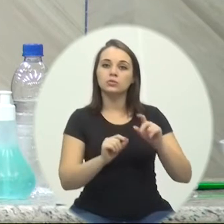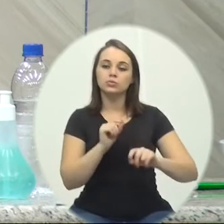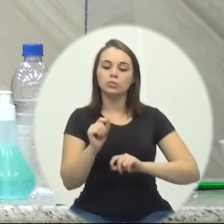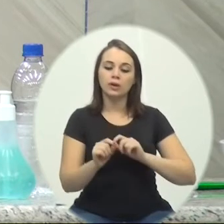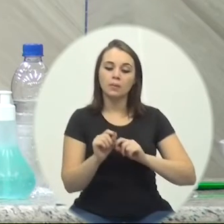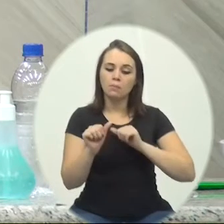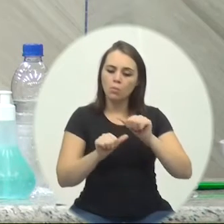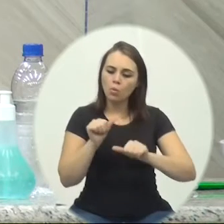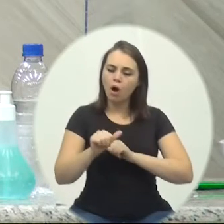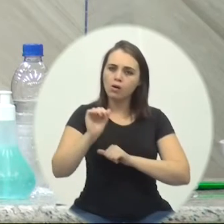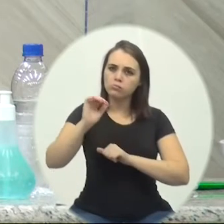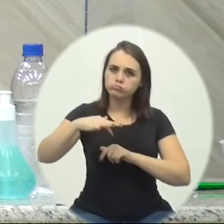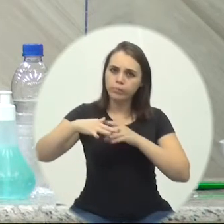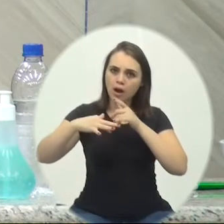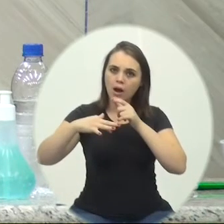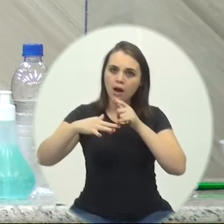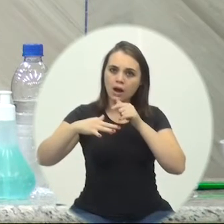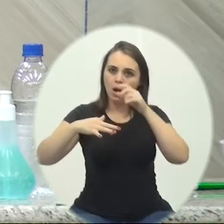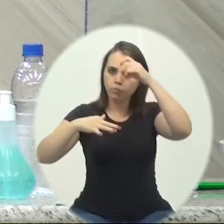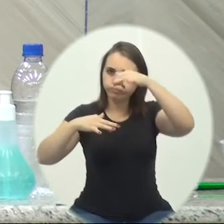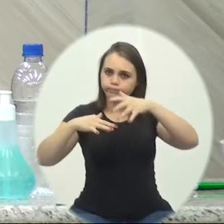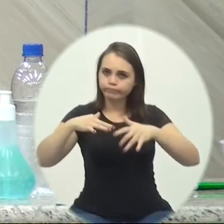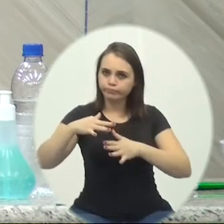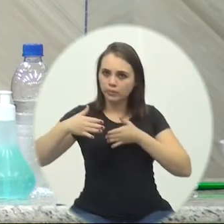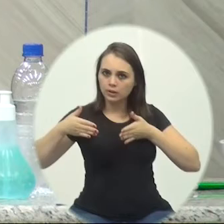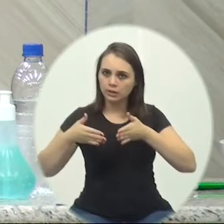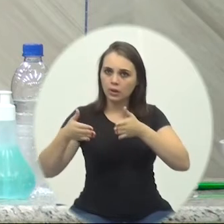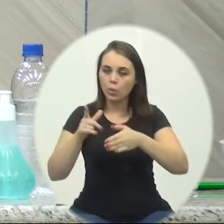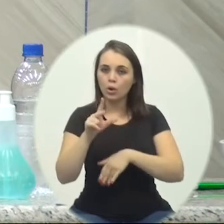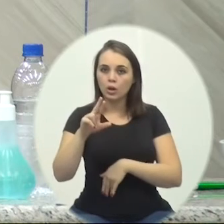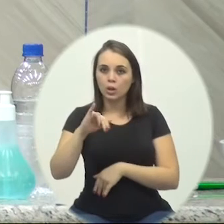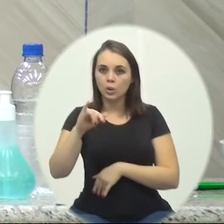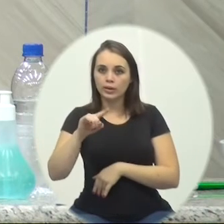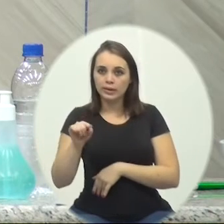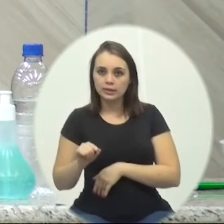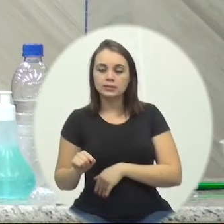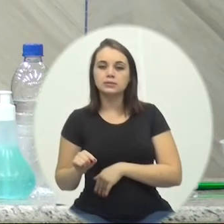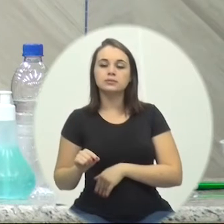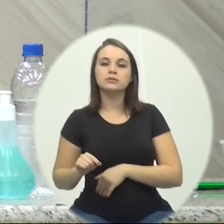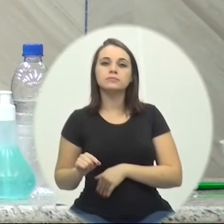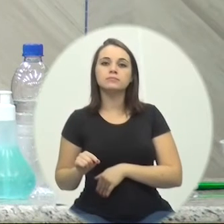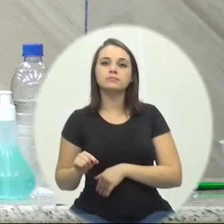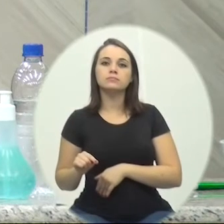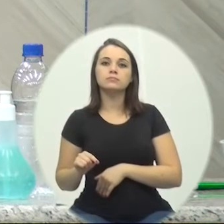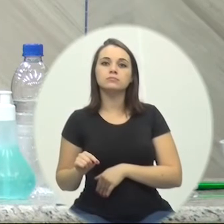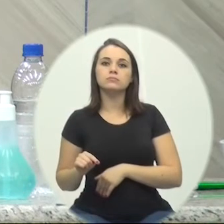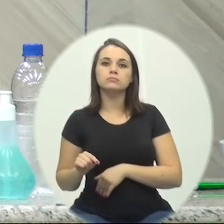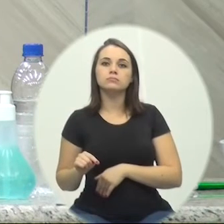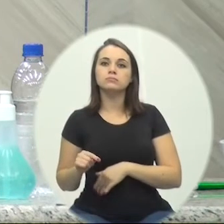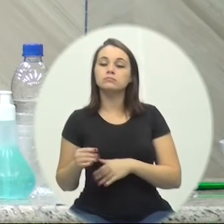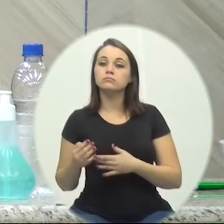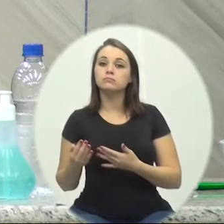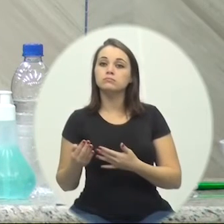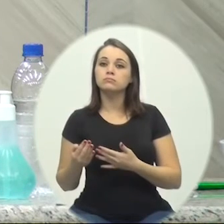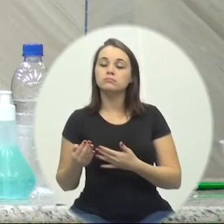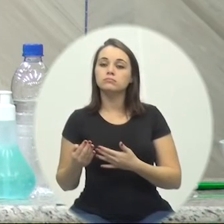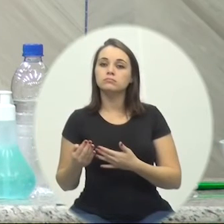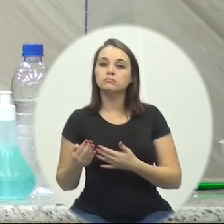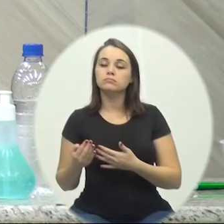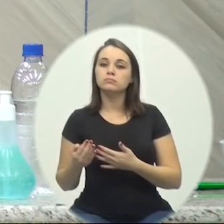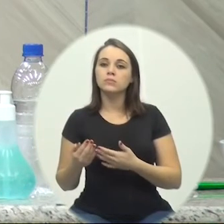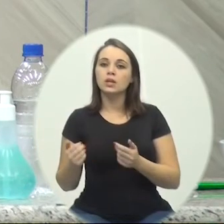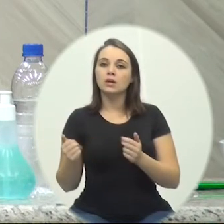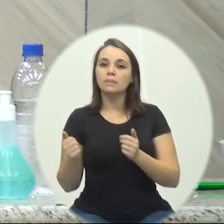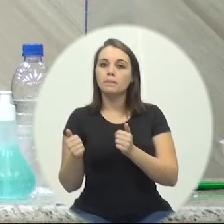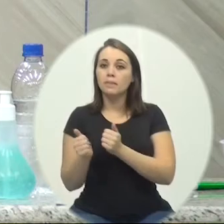de boca de lobo na rua Luiz Eurico Teixeira, Lisboa, esquina com a João